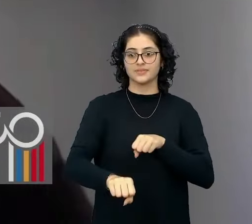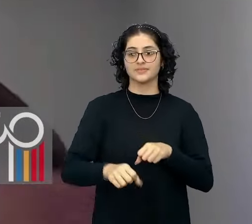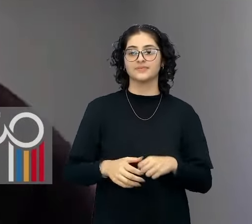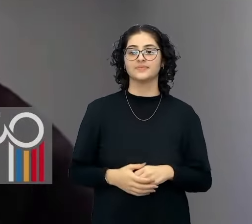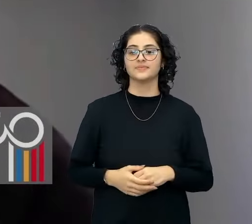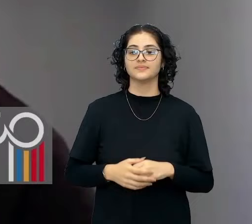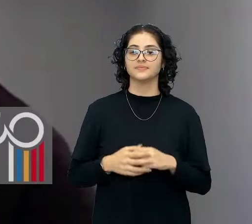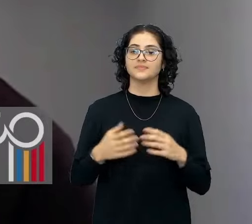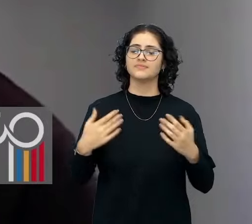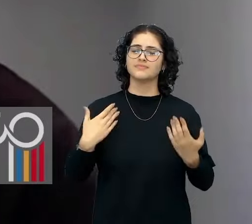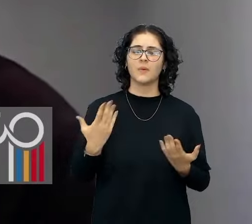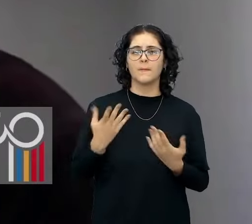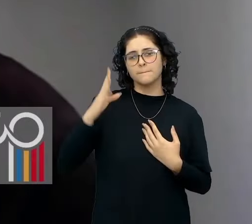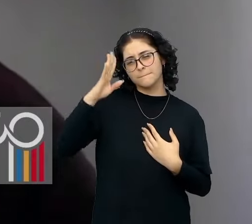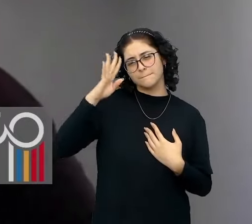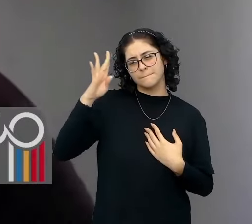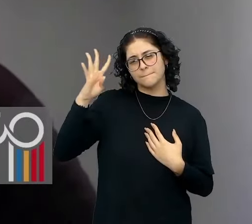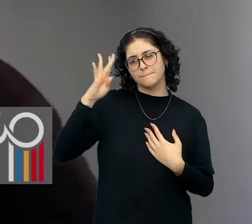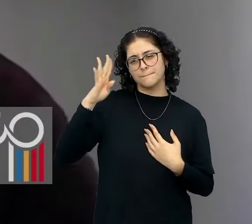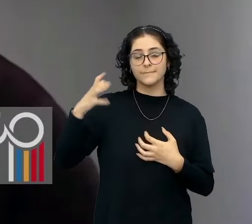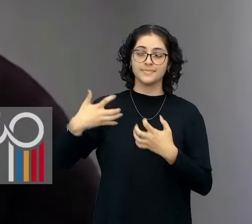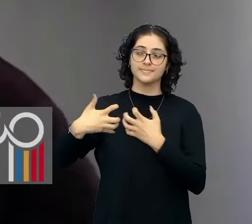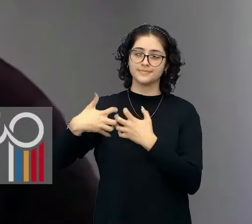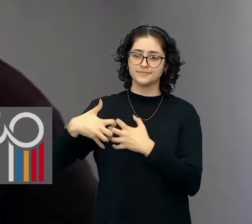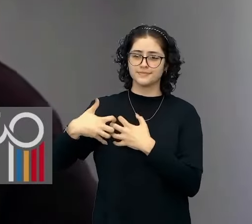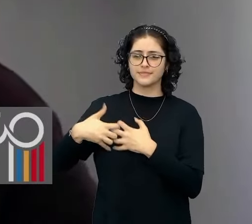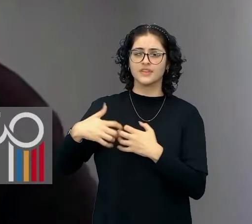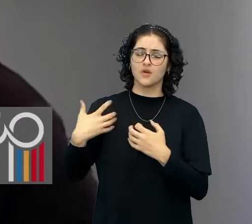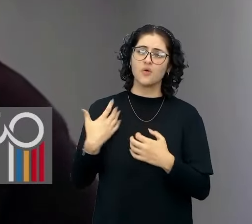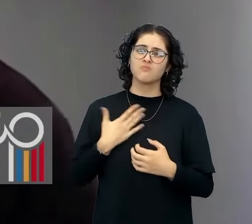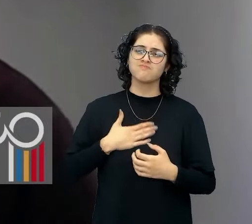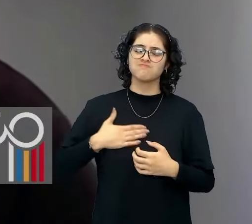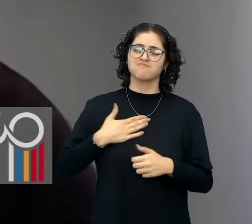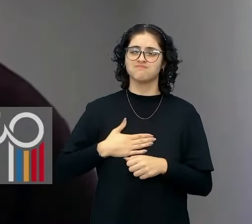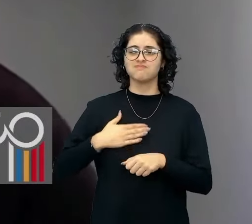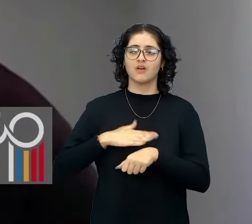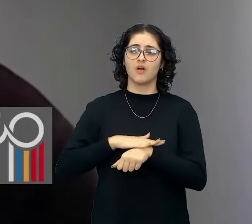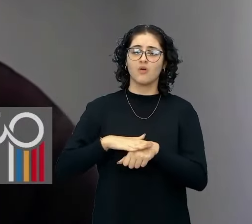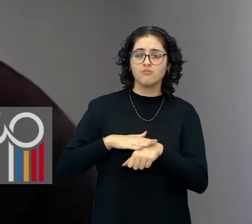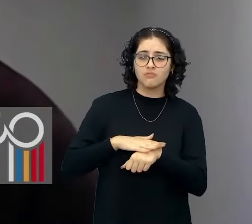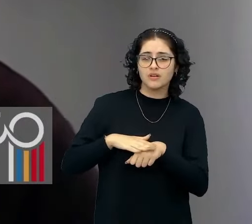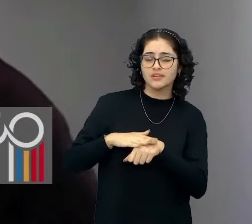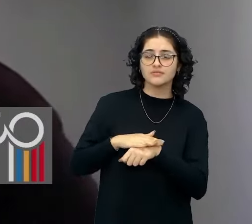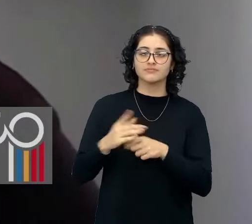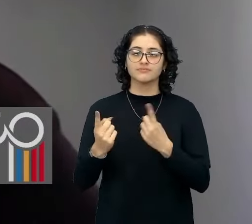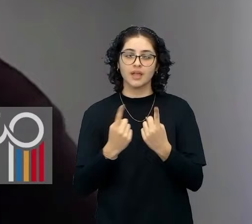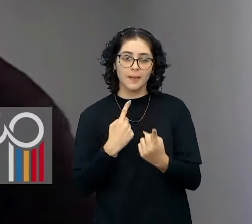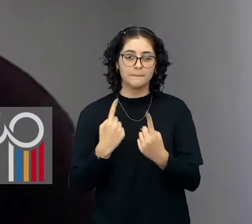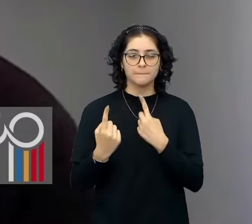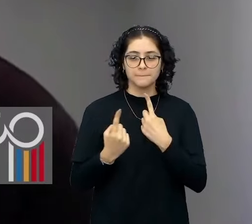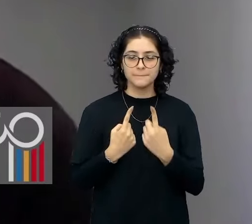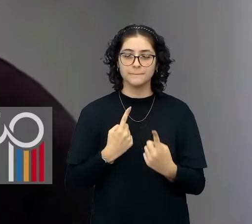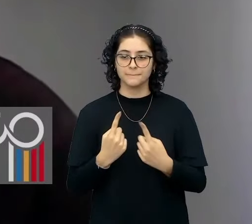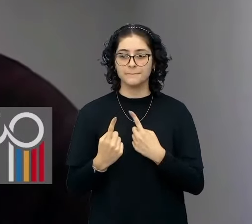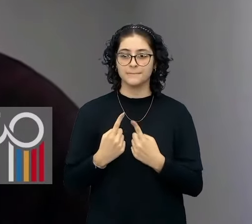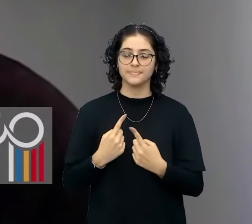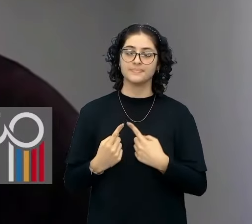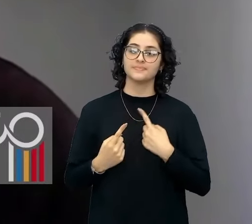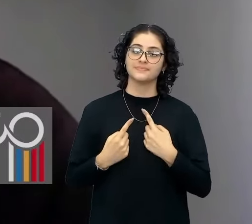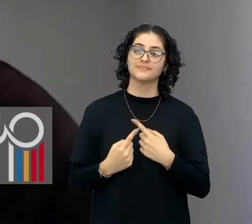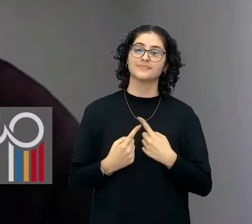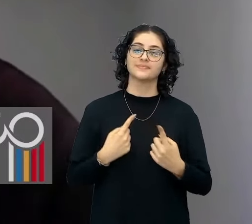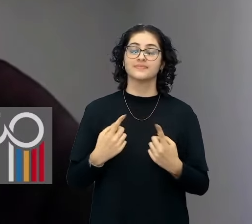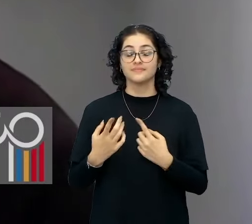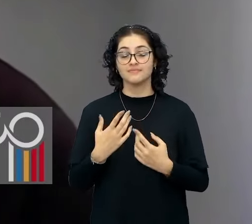Eu estava aqui pensando, né, pessoal, eu gosto bastante de conversar, né, de contar alguns depoimentos, antes da gente começar a falar um pouco, né, para